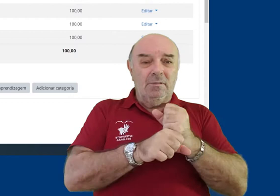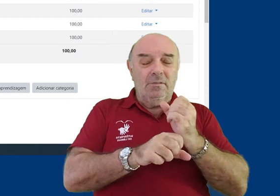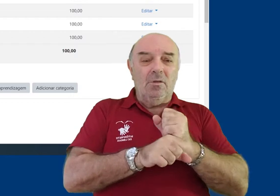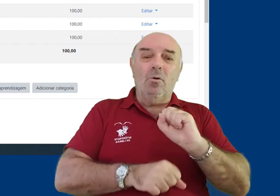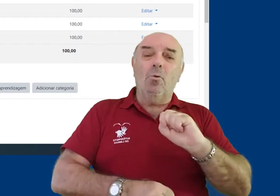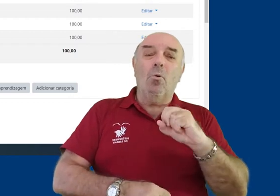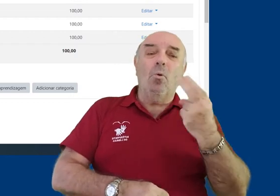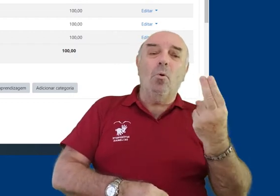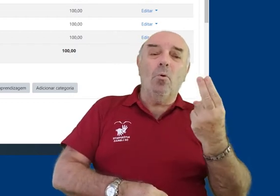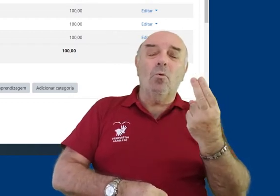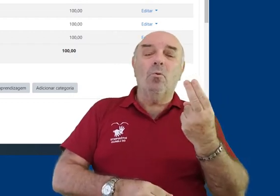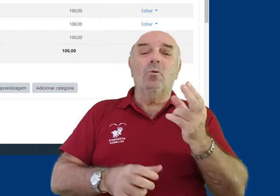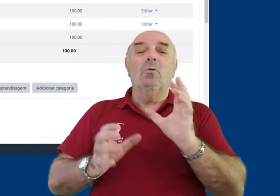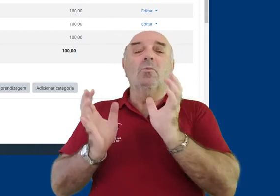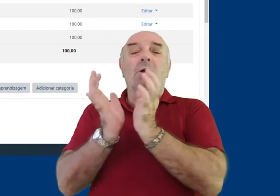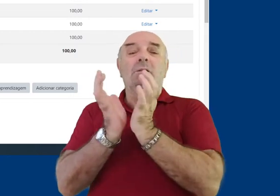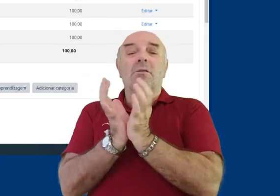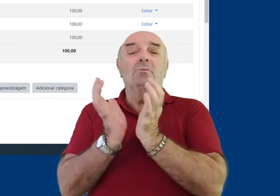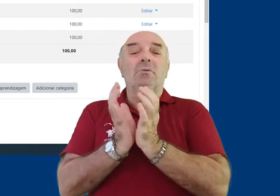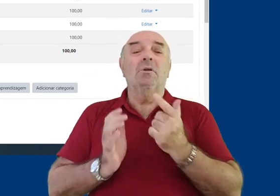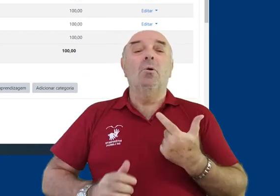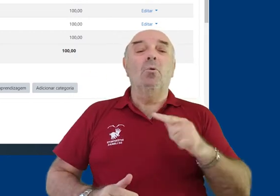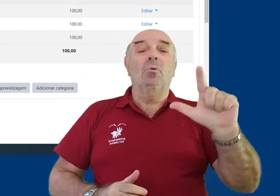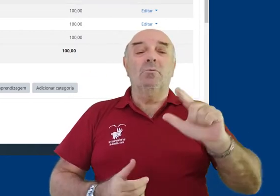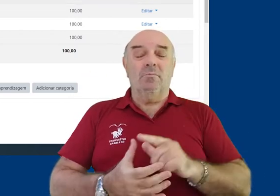ou outras categorias.